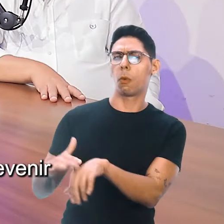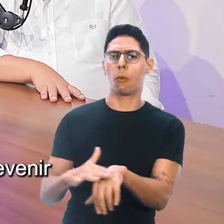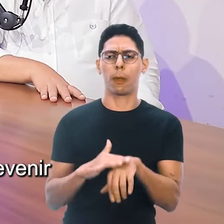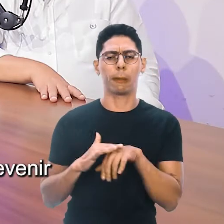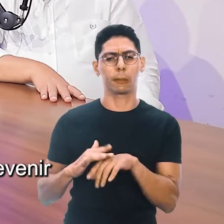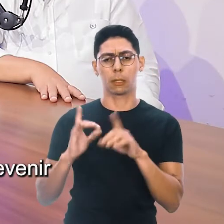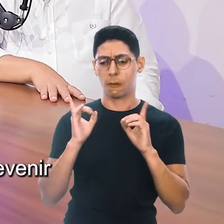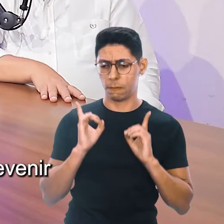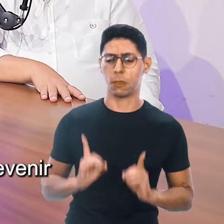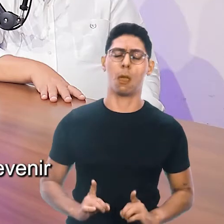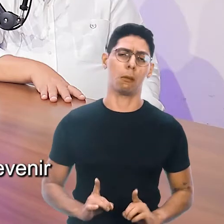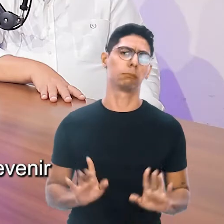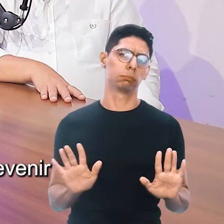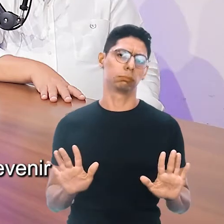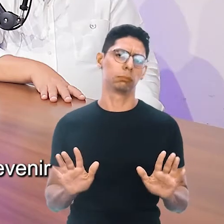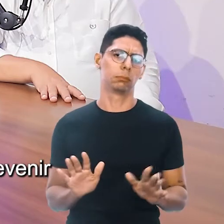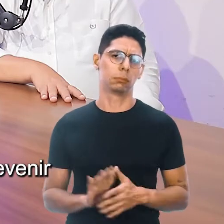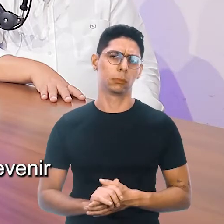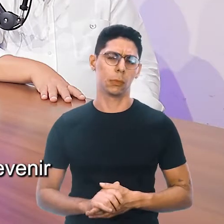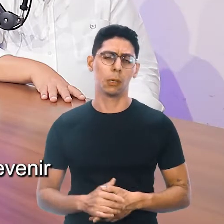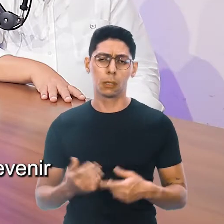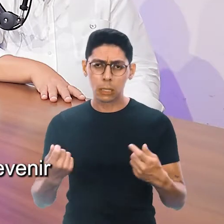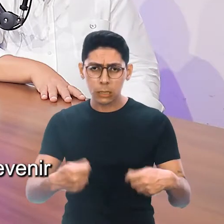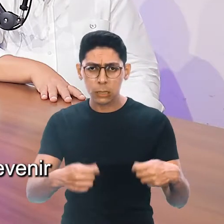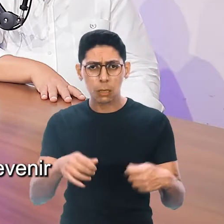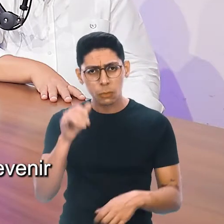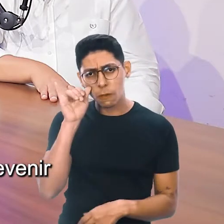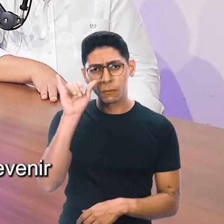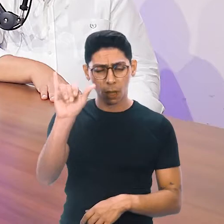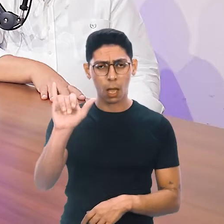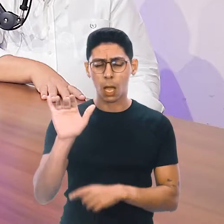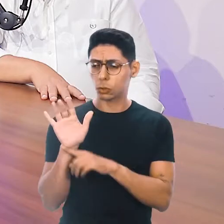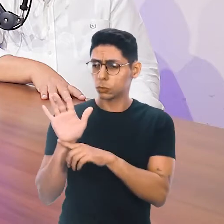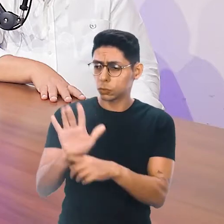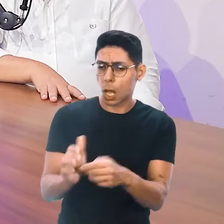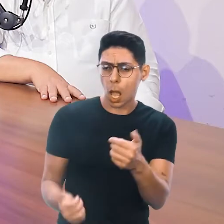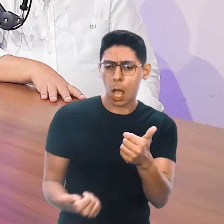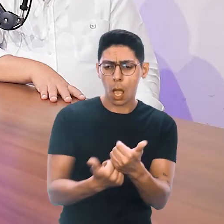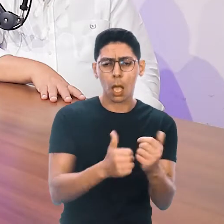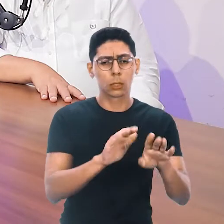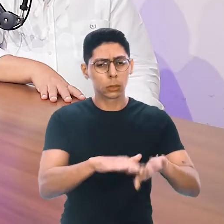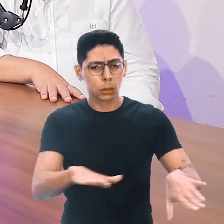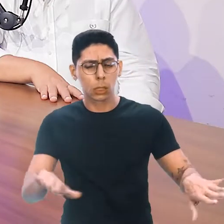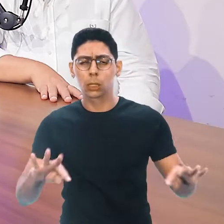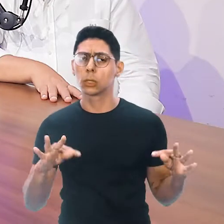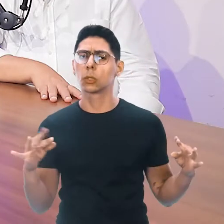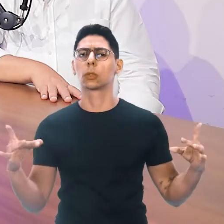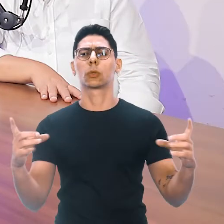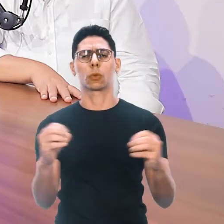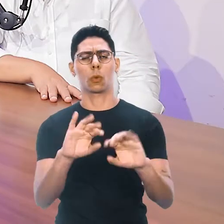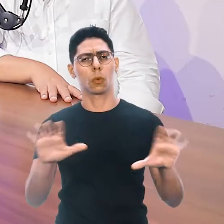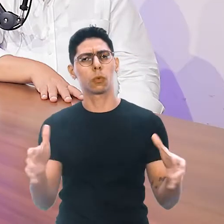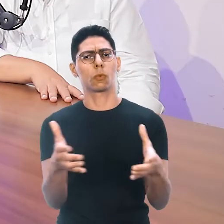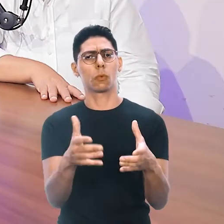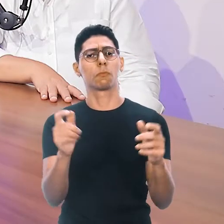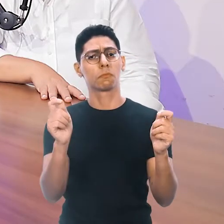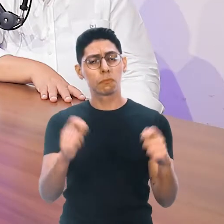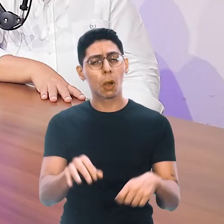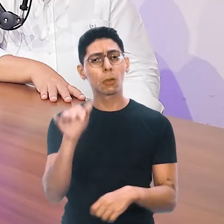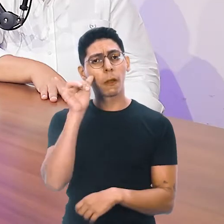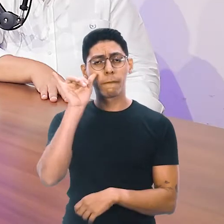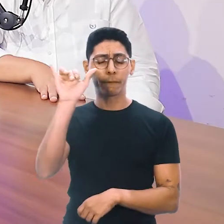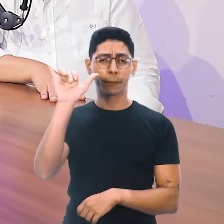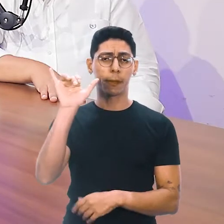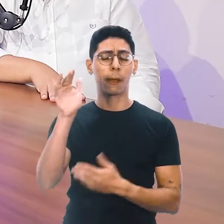quanto às deficiências, né? Temos que nos prevenir as crianças, prevenir a todos, para que se evite,